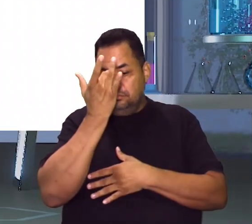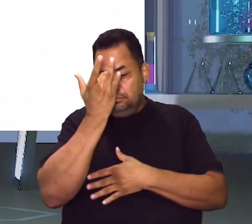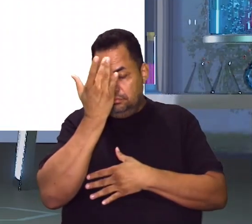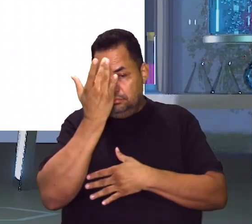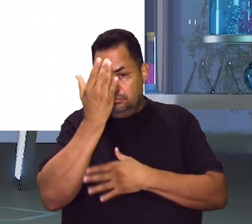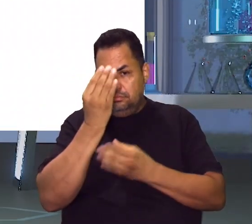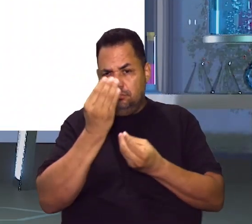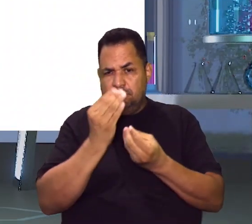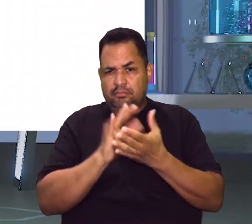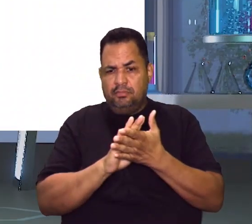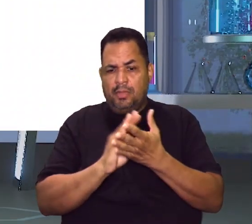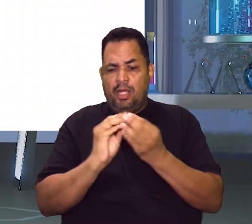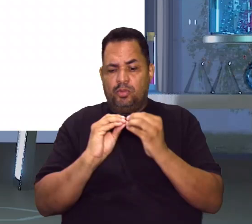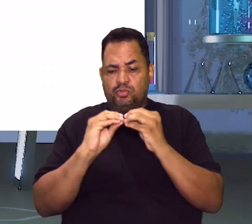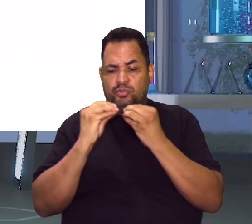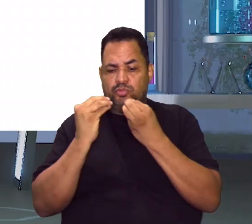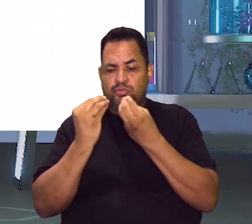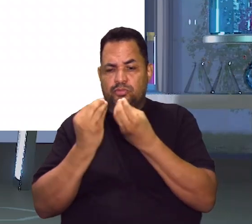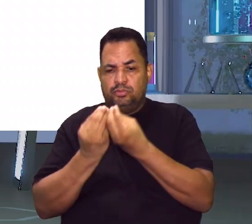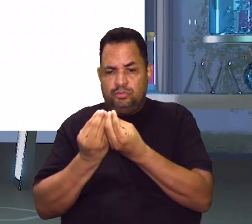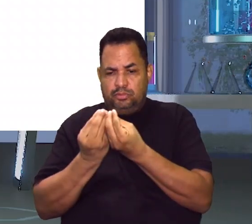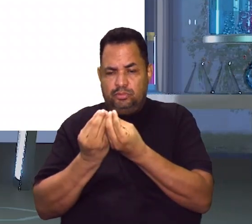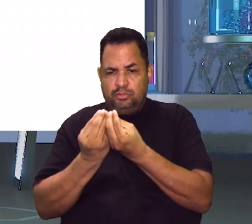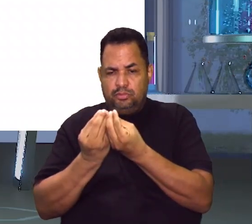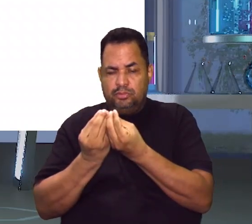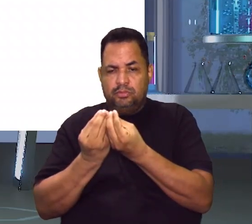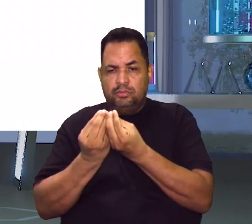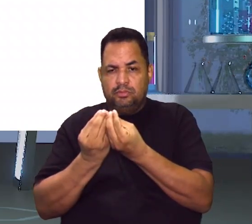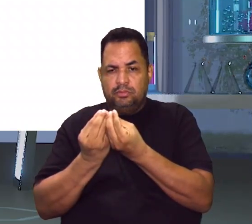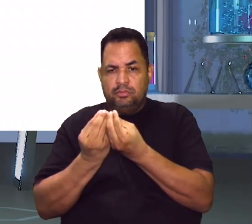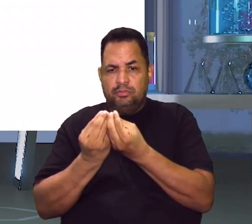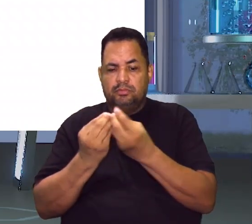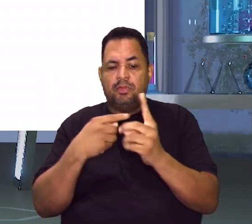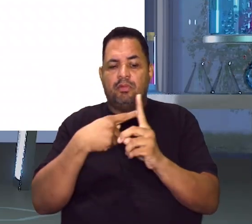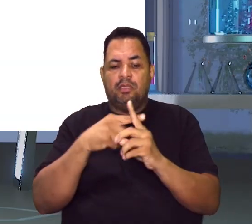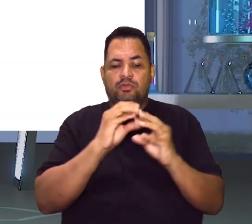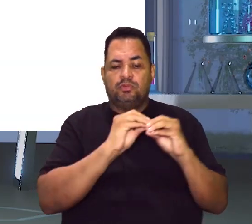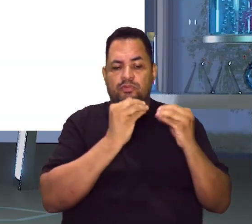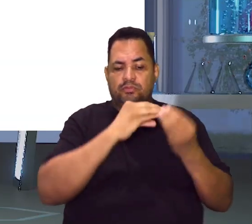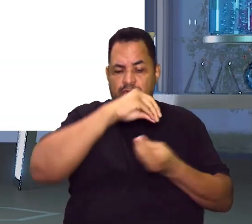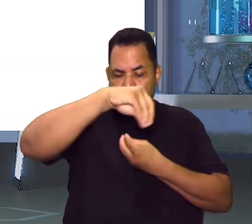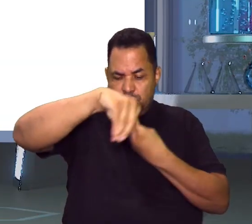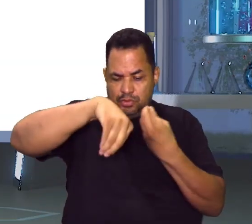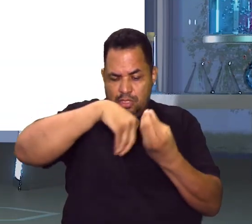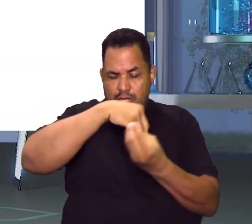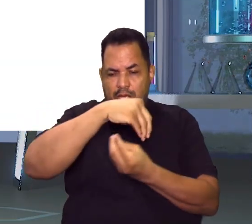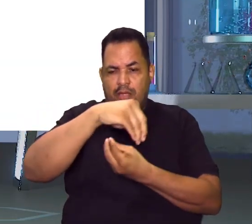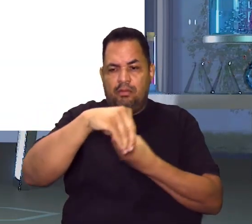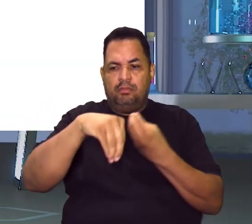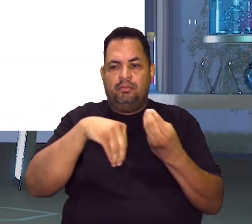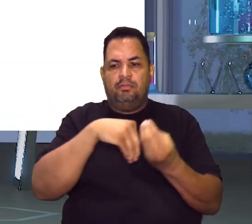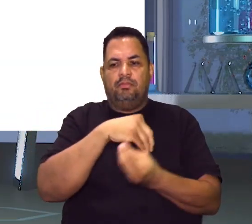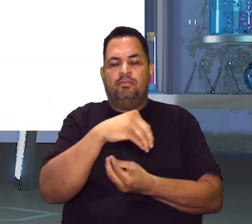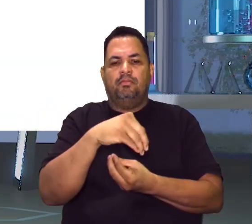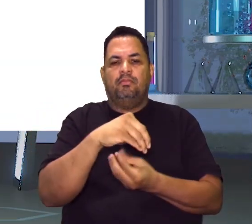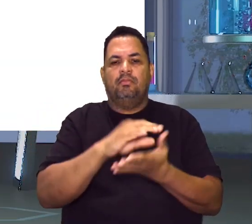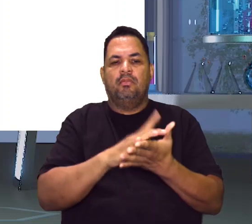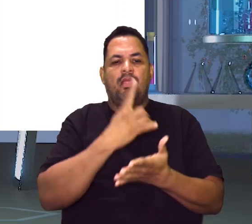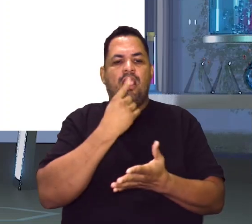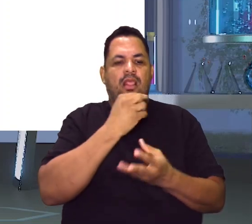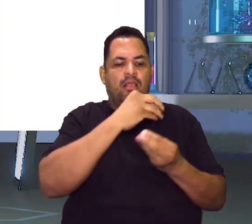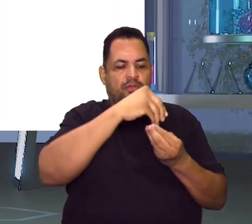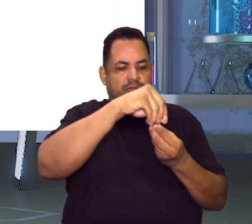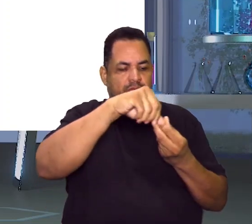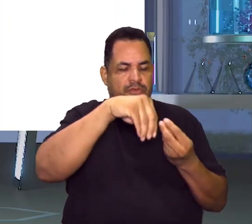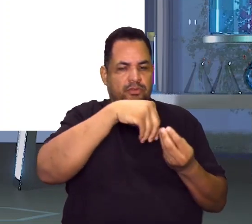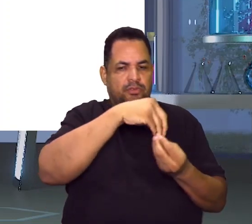facilidade que uma substância tem de se dissolver em outra. Por exemplo, o sal